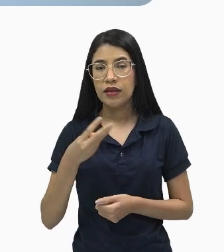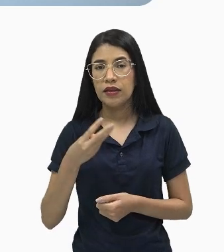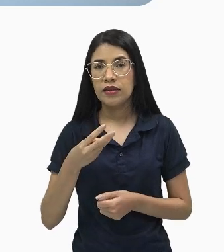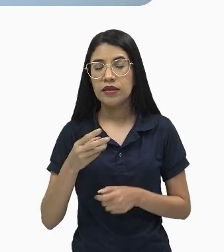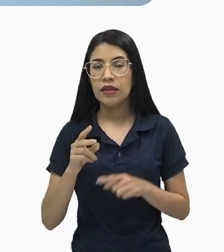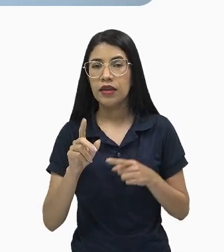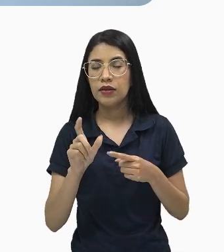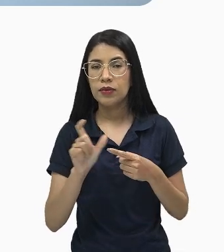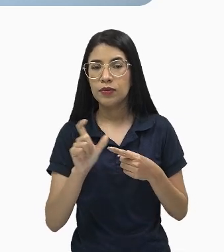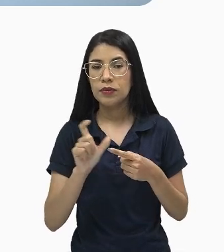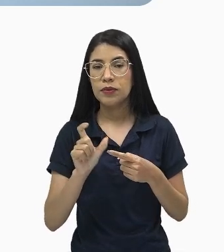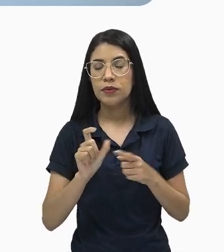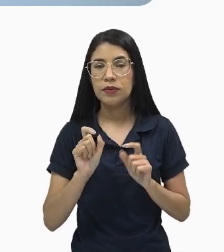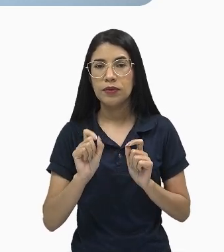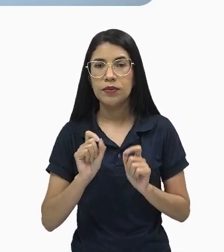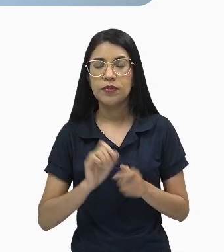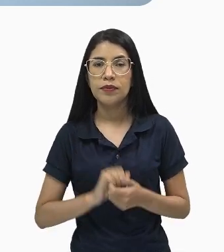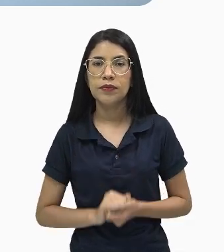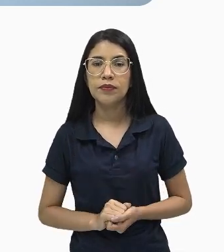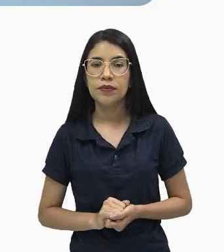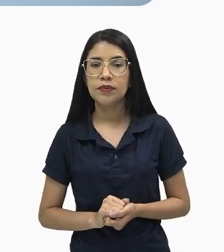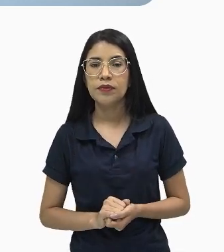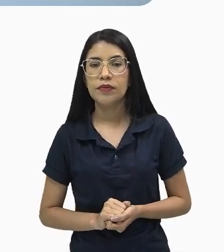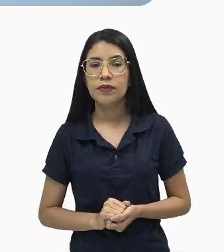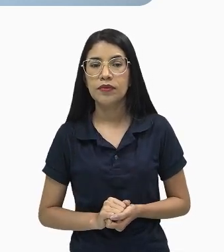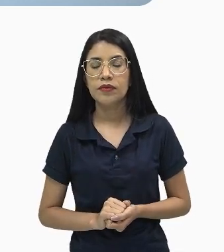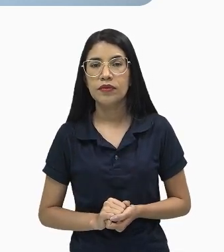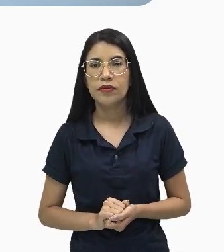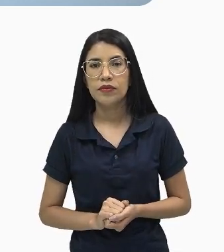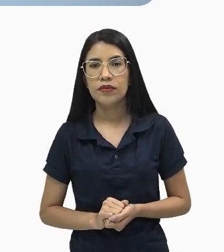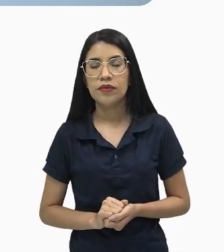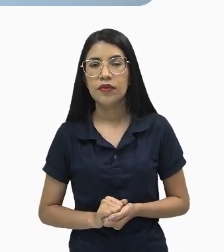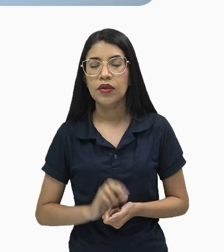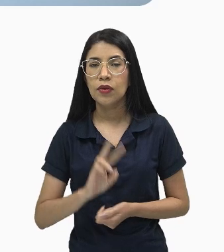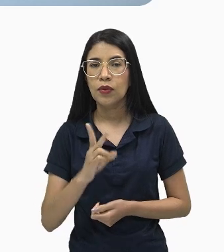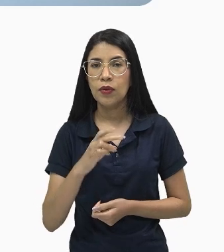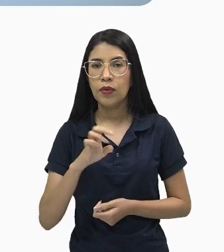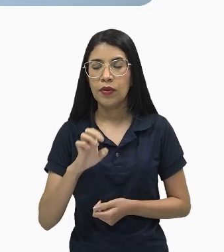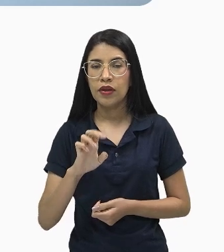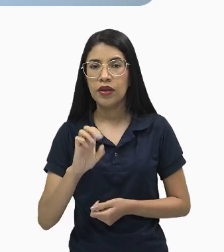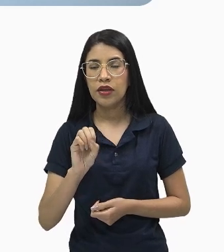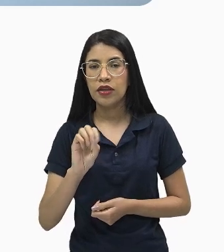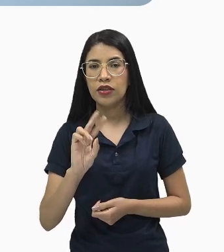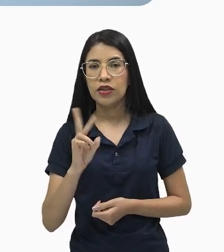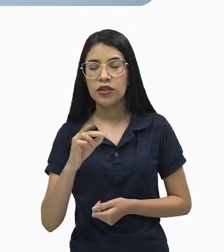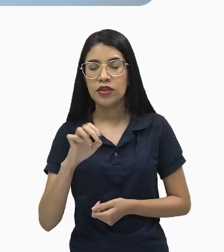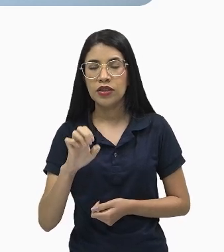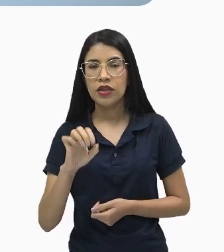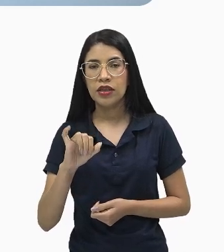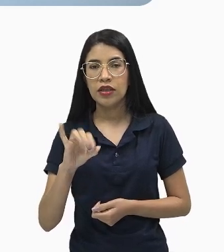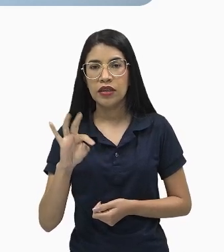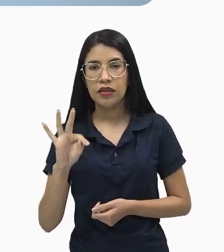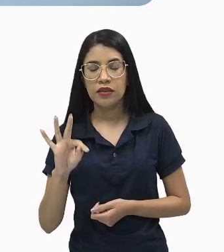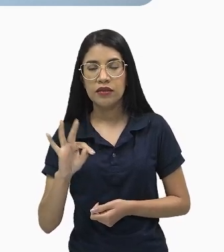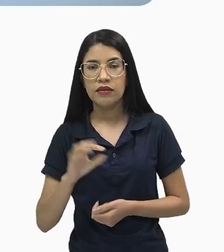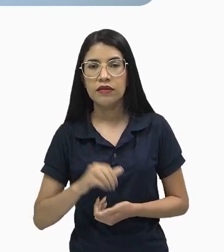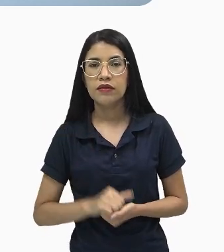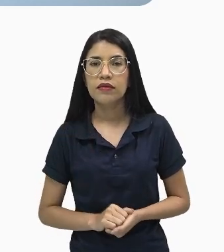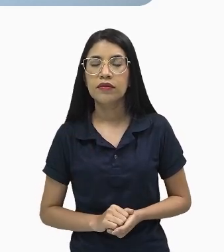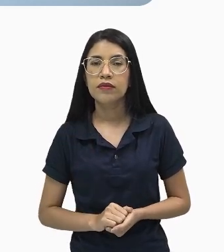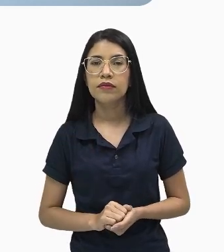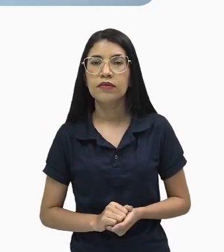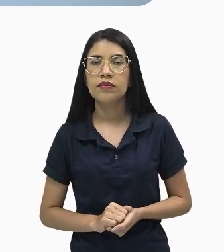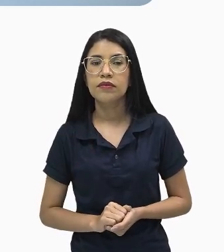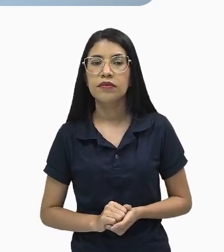são os sujeitos da terceira pessoa mesmo, hein? O he, she e o it, não é isso? Então,